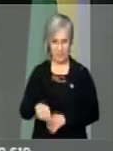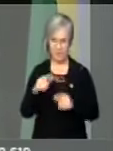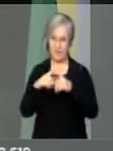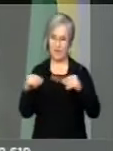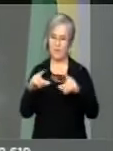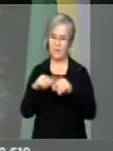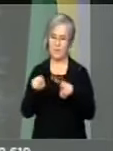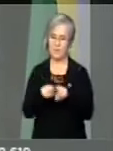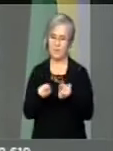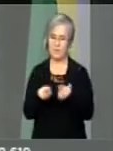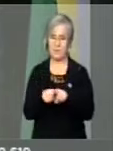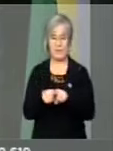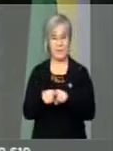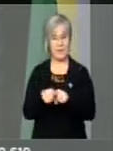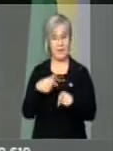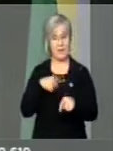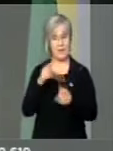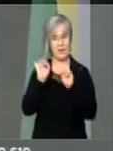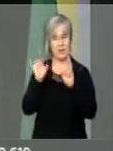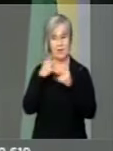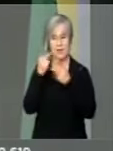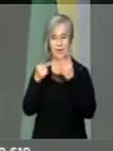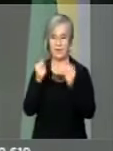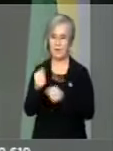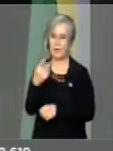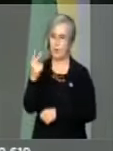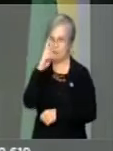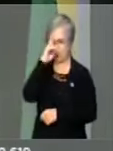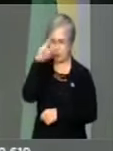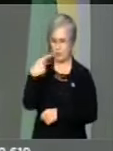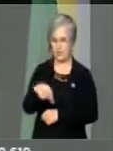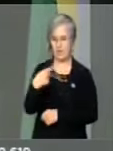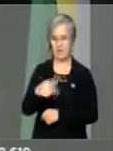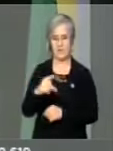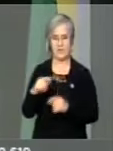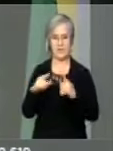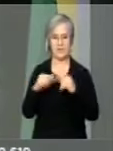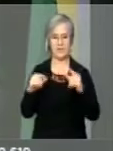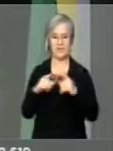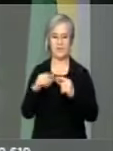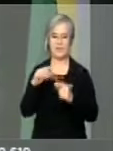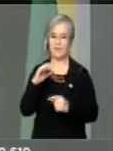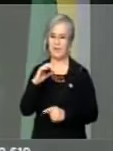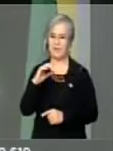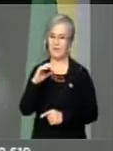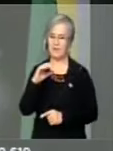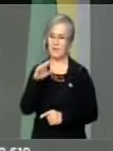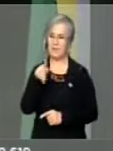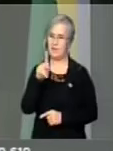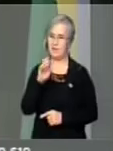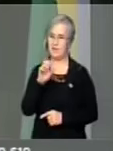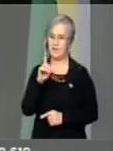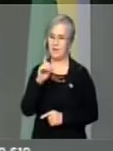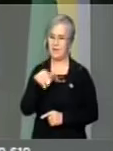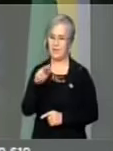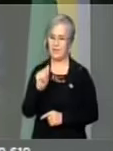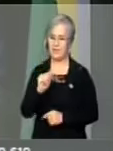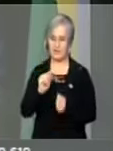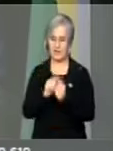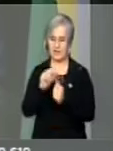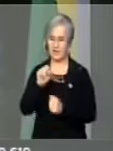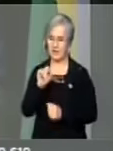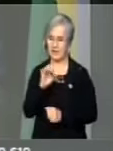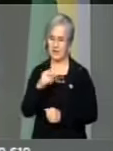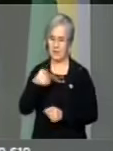especial, eu brinco com eles, os meus dois chefes aqui em Brasília, né, a Kedna e o Sérgio, os coordenadores, a Kedna, coordenadora aqui do